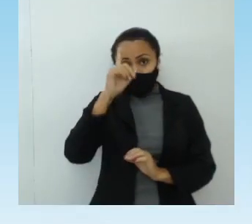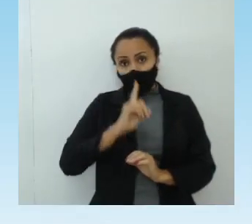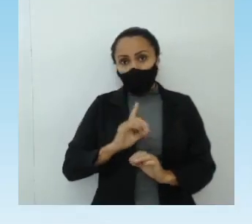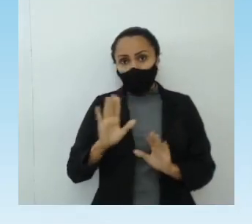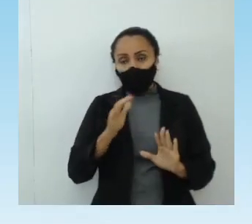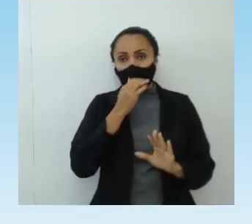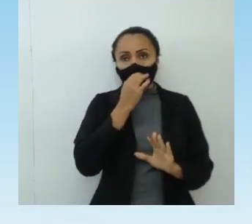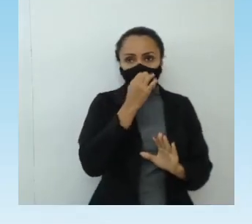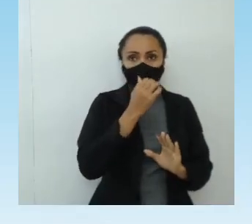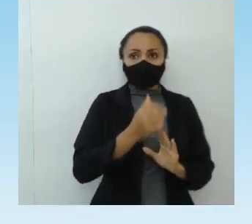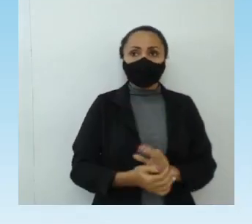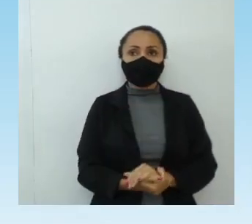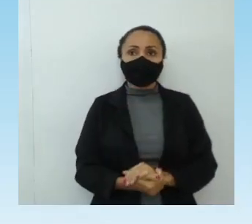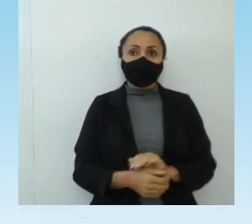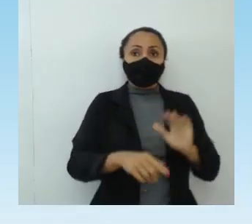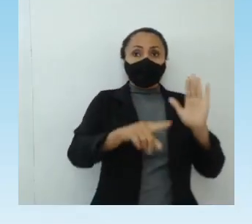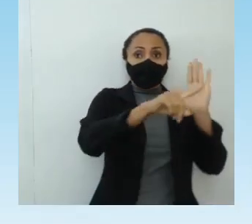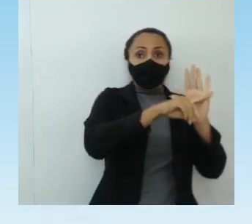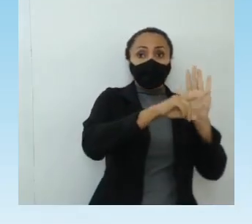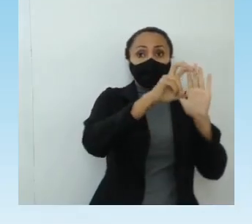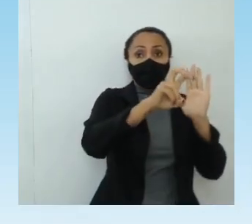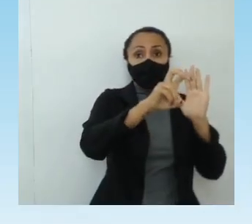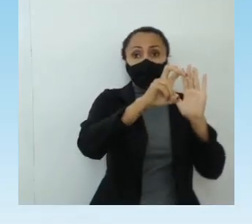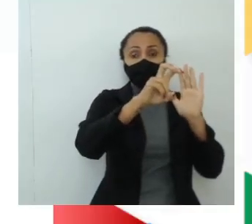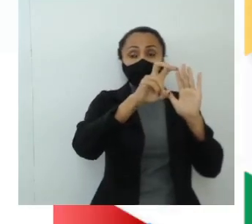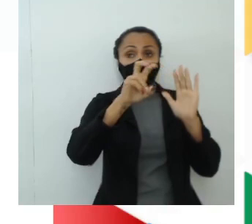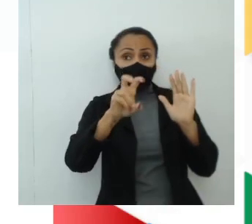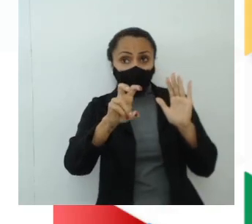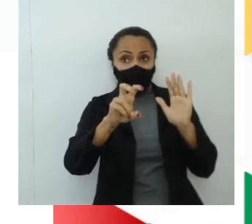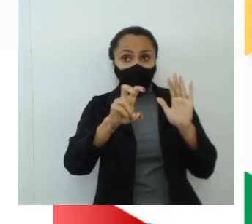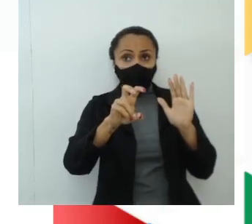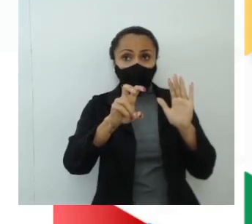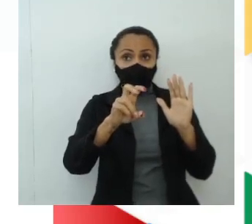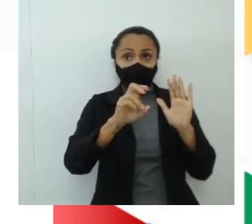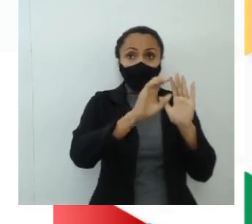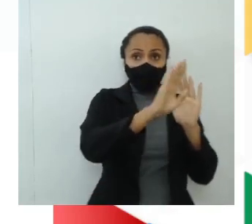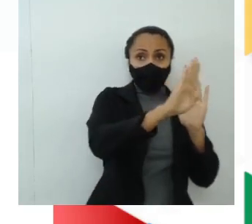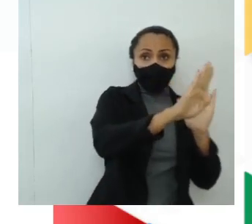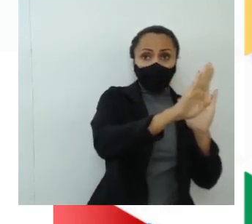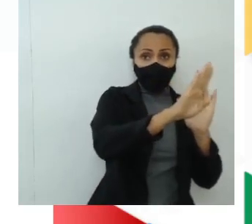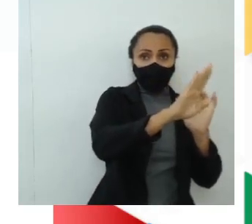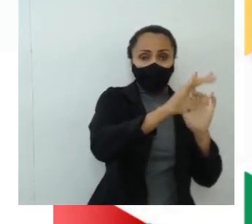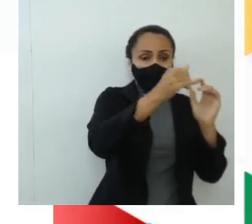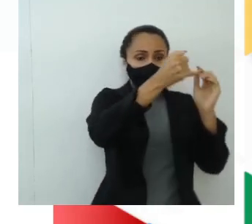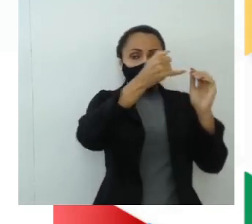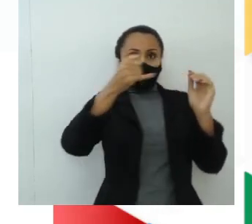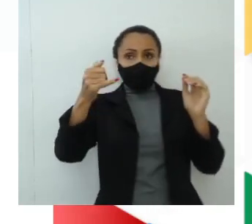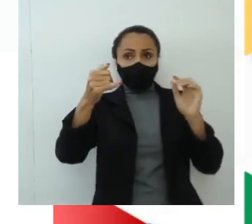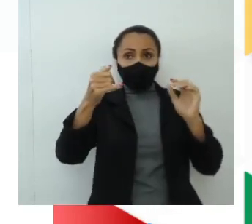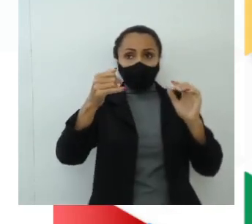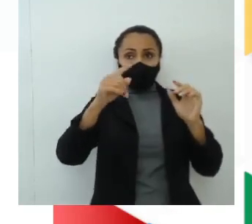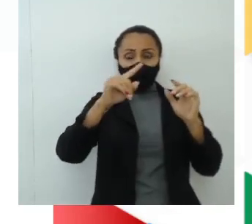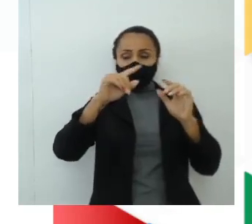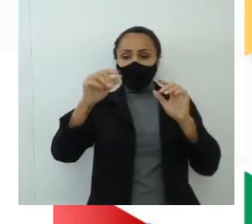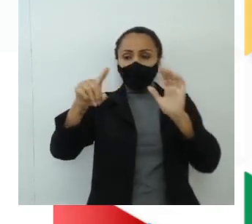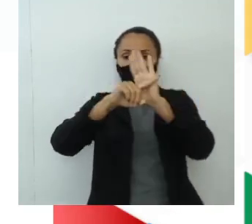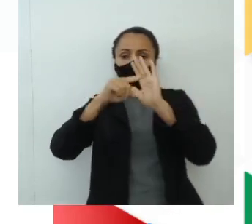amarelinhos, ok? Menos 5 e 5, B. Aí B' ficou 2 e